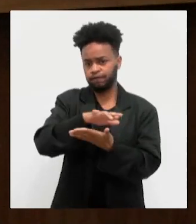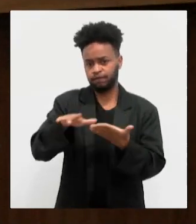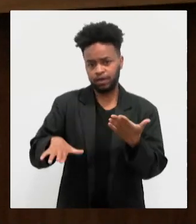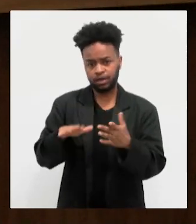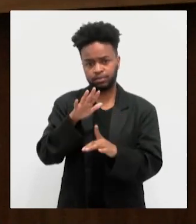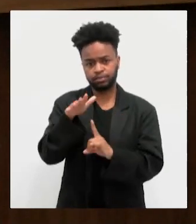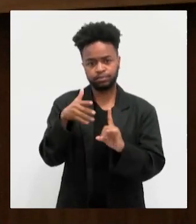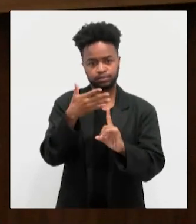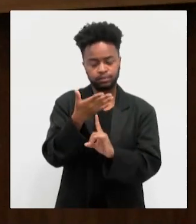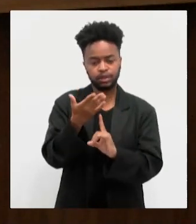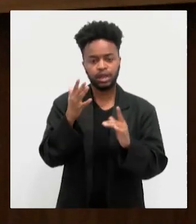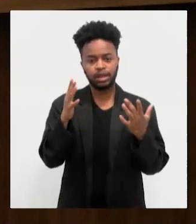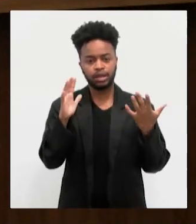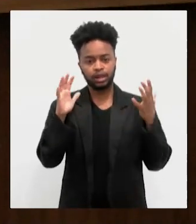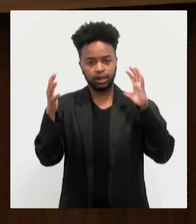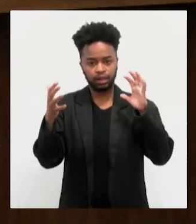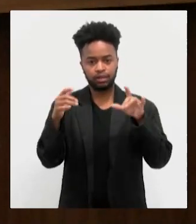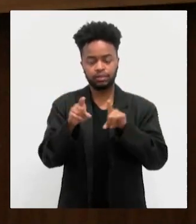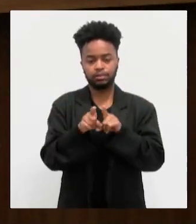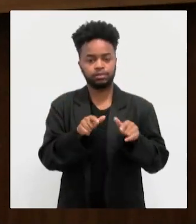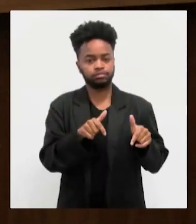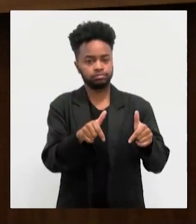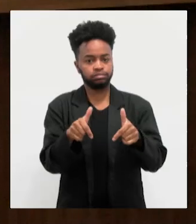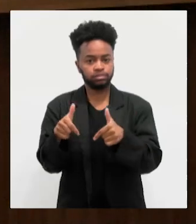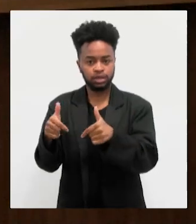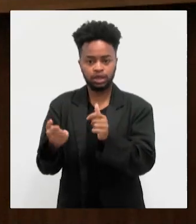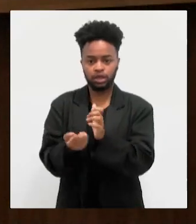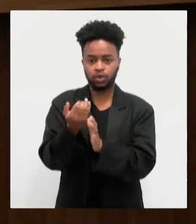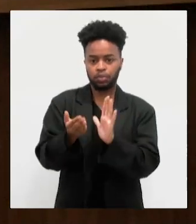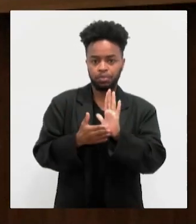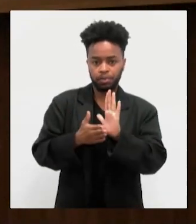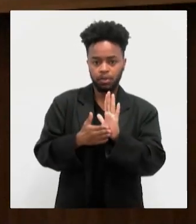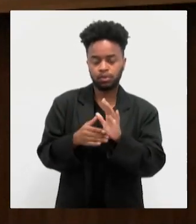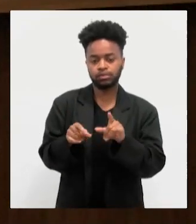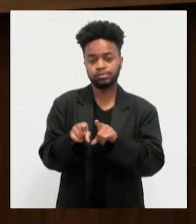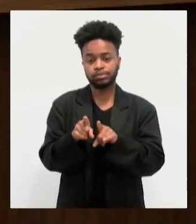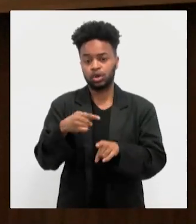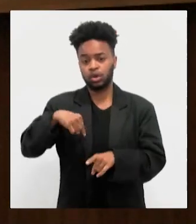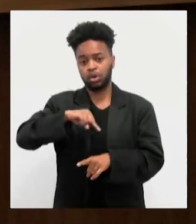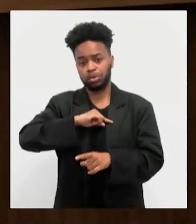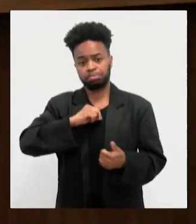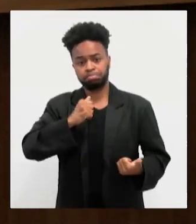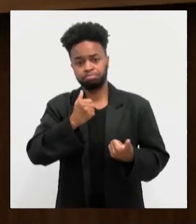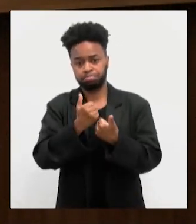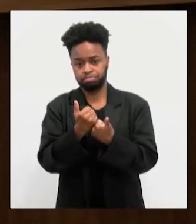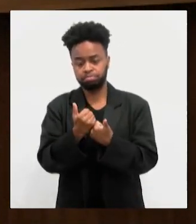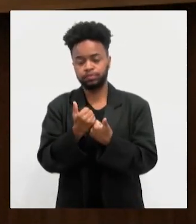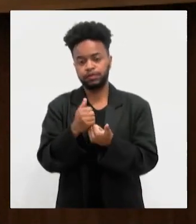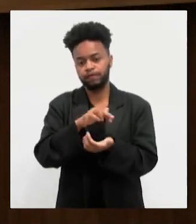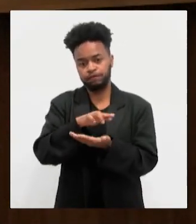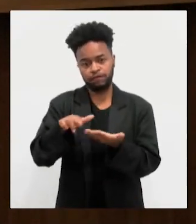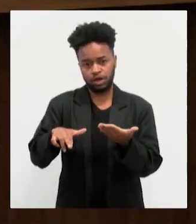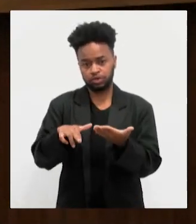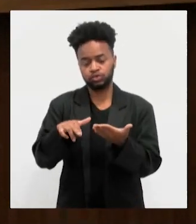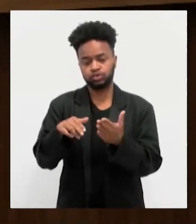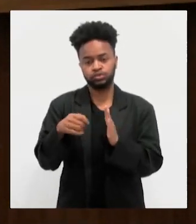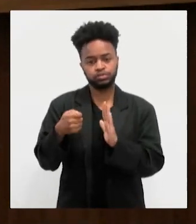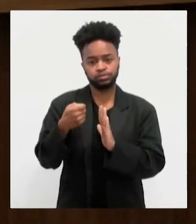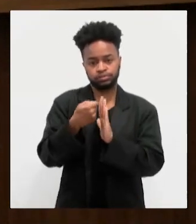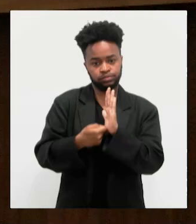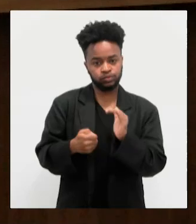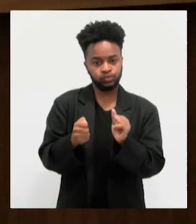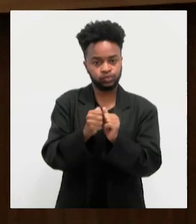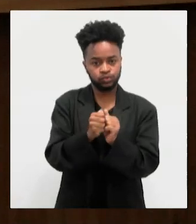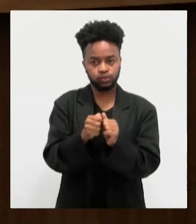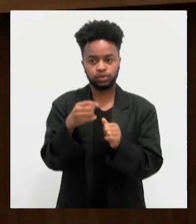ambientais, climáticas, ativistas, fez essa proposição e nós nos agregamos, vários de nós aqui,